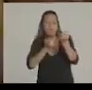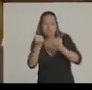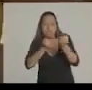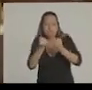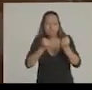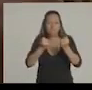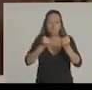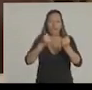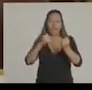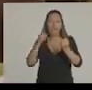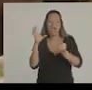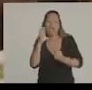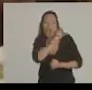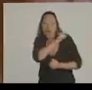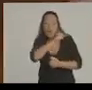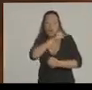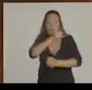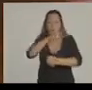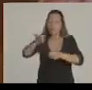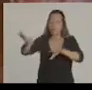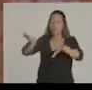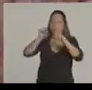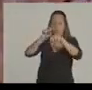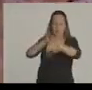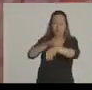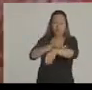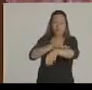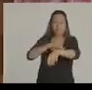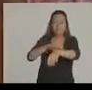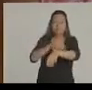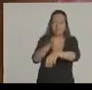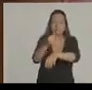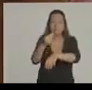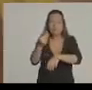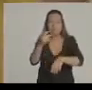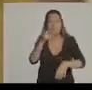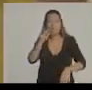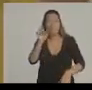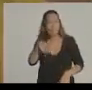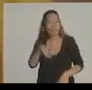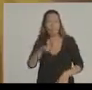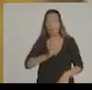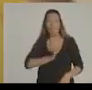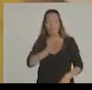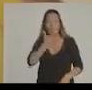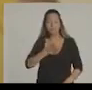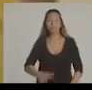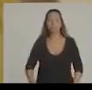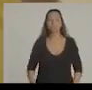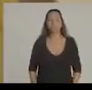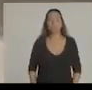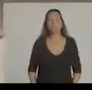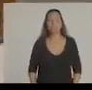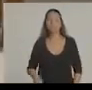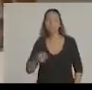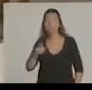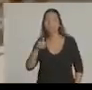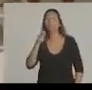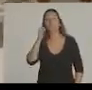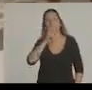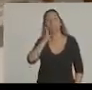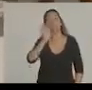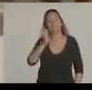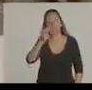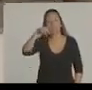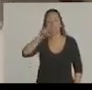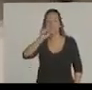passam, joga aquelas poeiras tudo do chão pra gente, com problema de pele e tudo isso. A Marli, quando eu vim morar aqui,